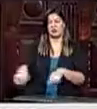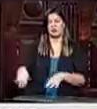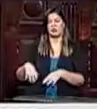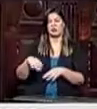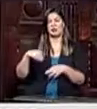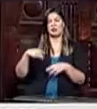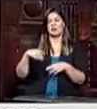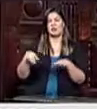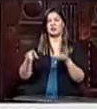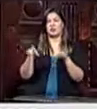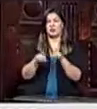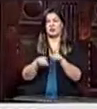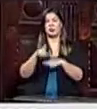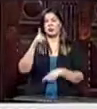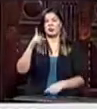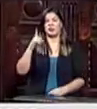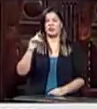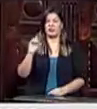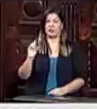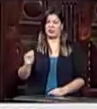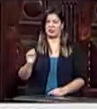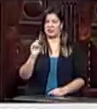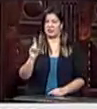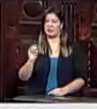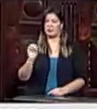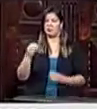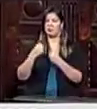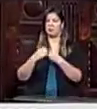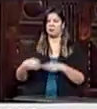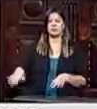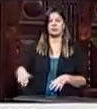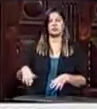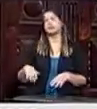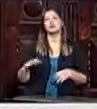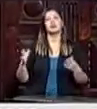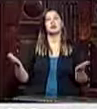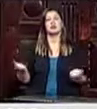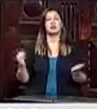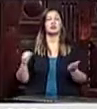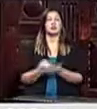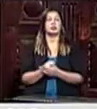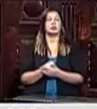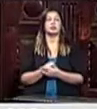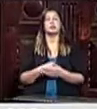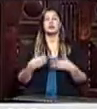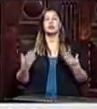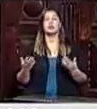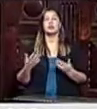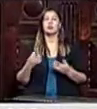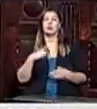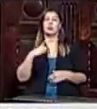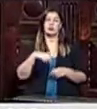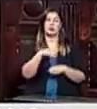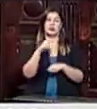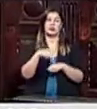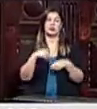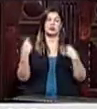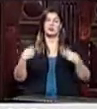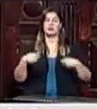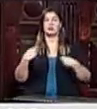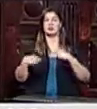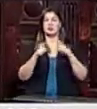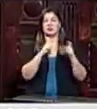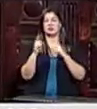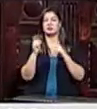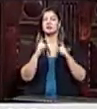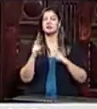logo depois queria recontagem de voto. E aí continuou o golpe que não para até hoje. Mas esse país precisa discutir uma coisa, que